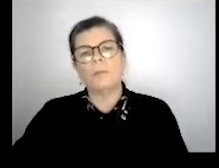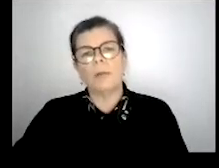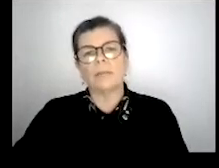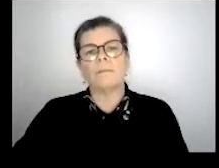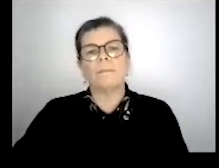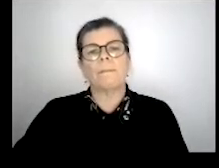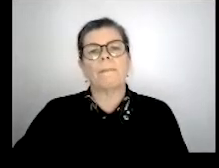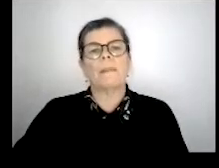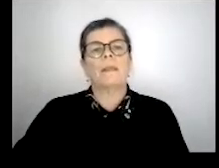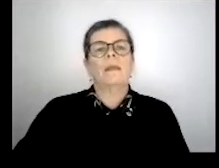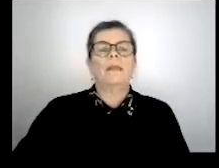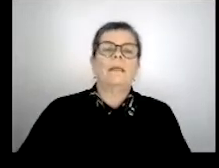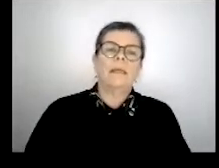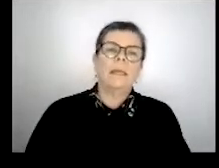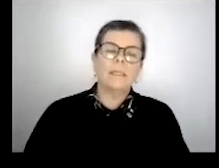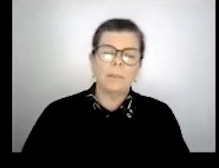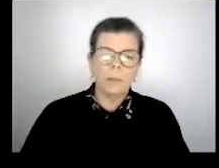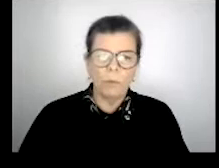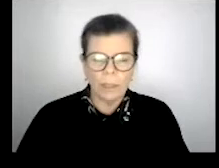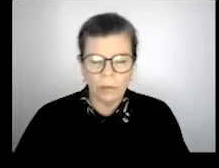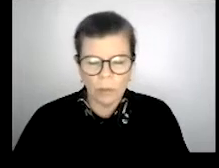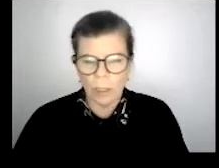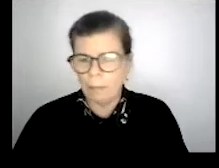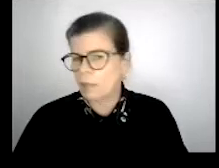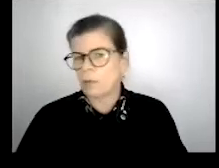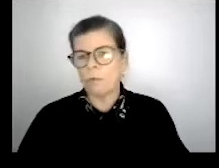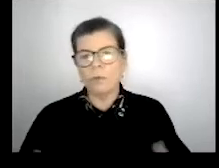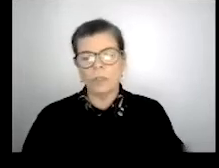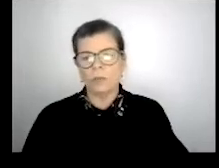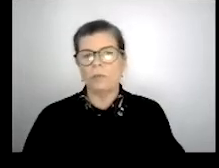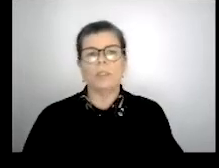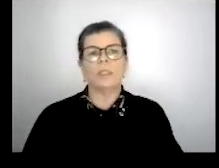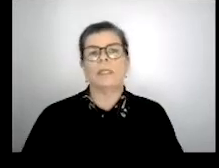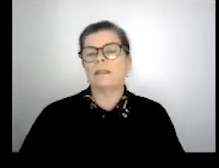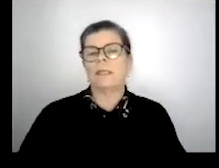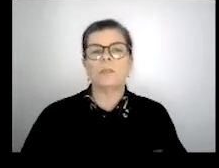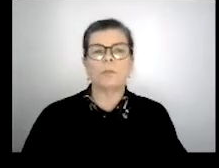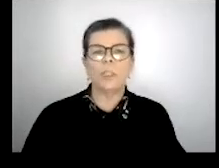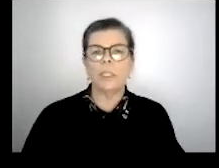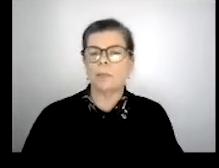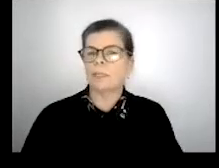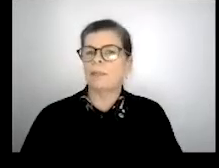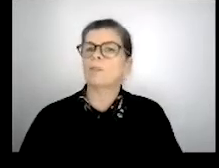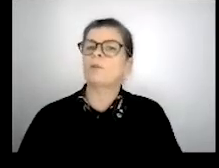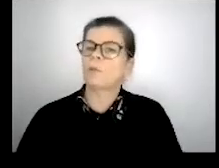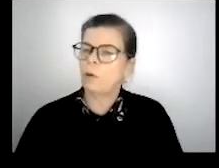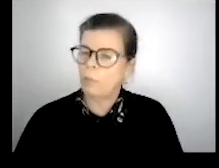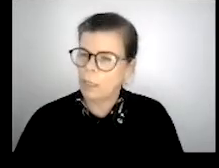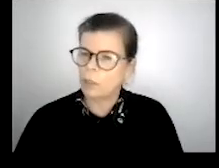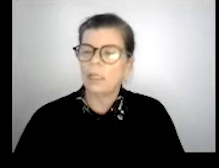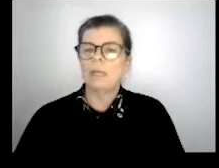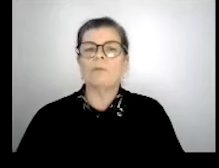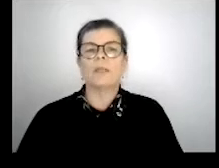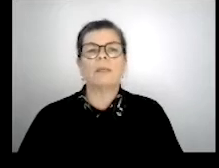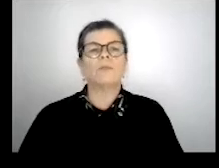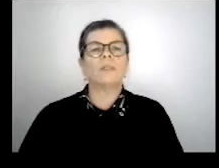durante o simulado. Entre as perguntas e os questionamentos, alguns que surgem e que têm que ser respondidos para saber se as pessoas